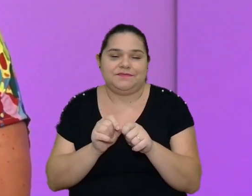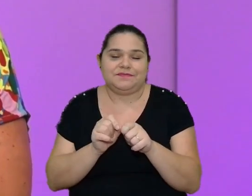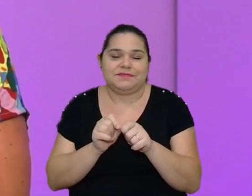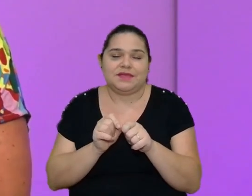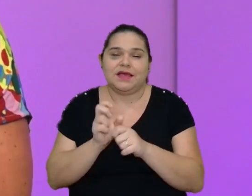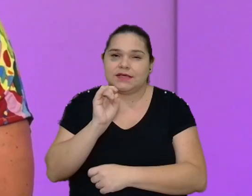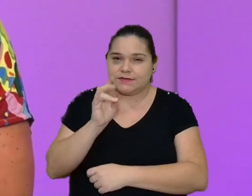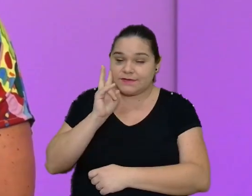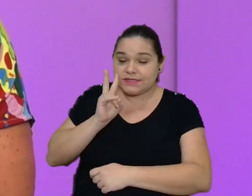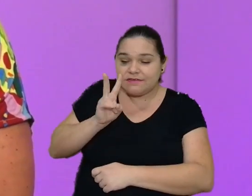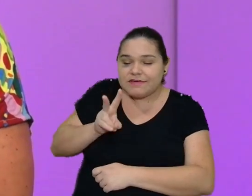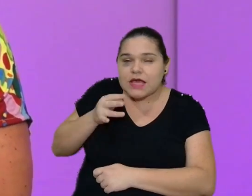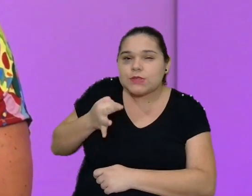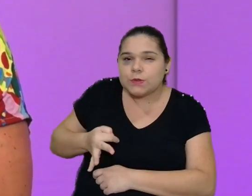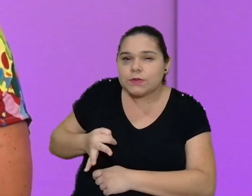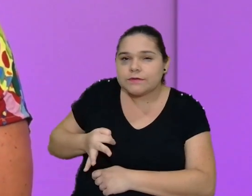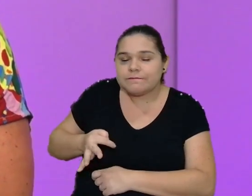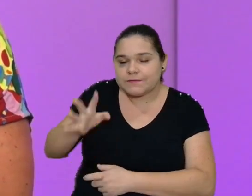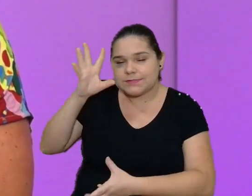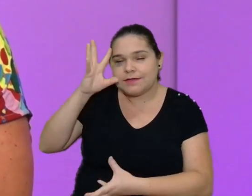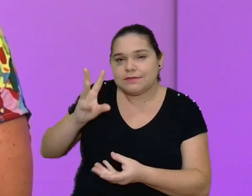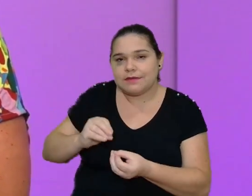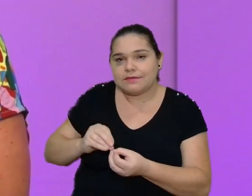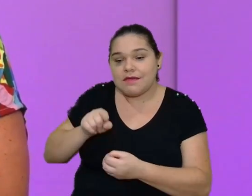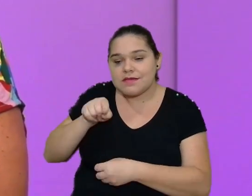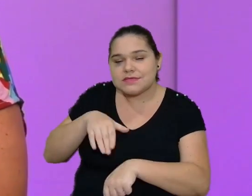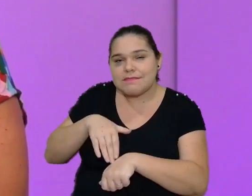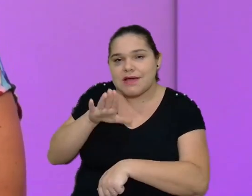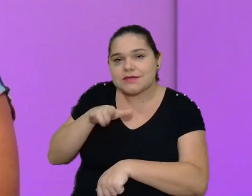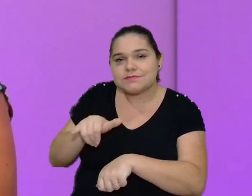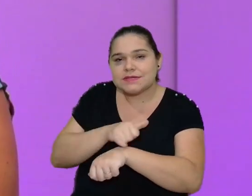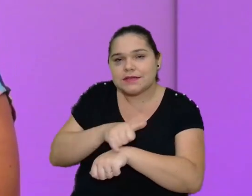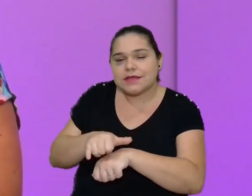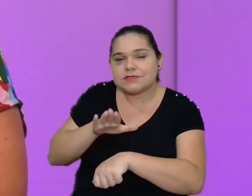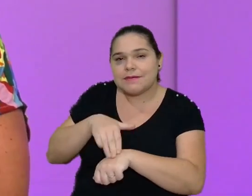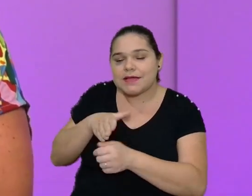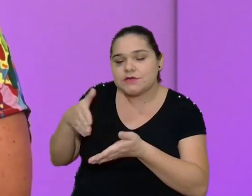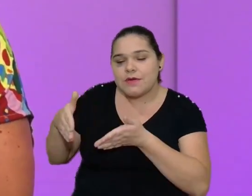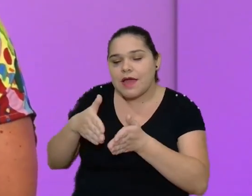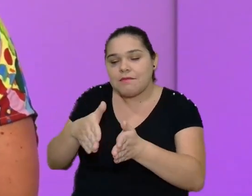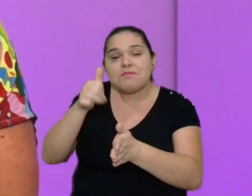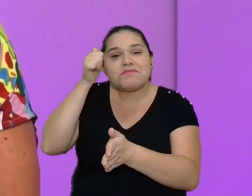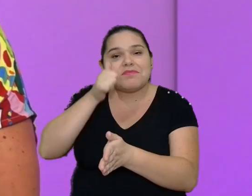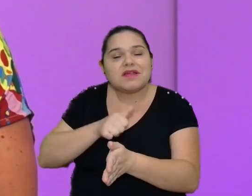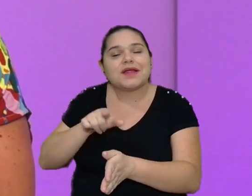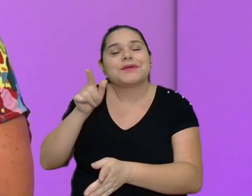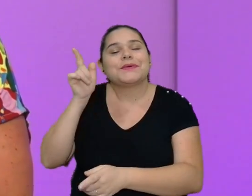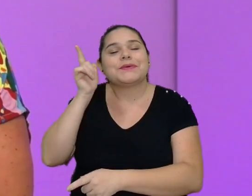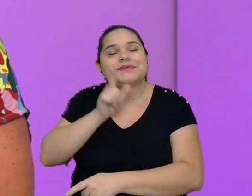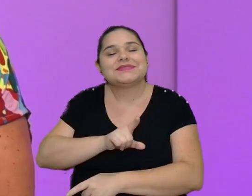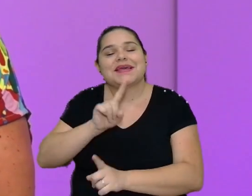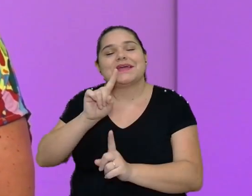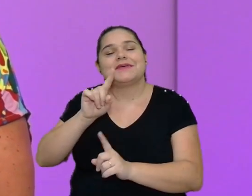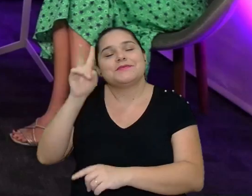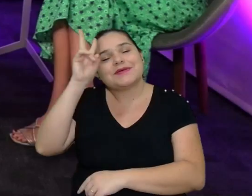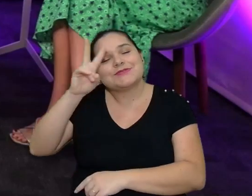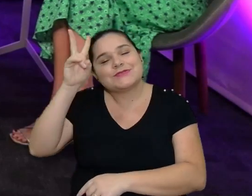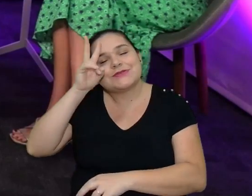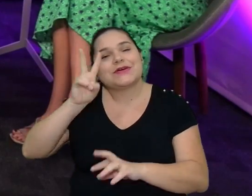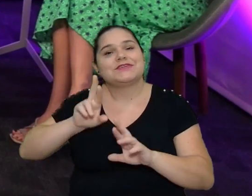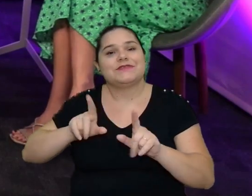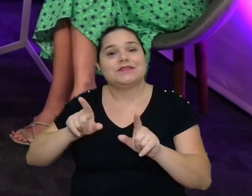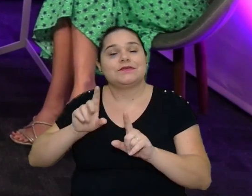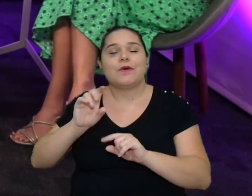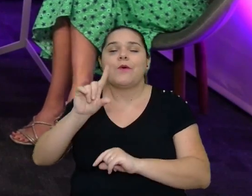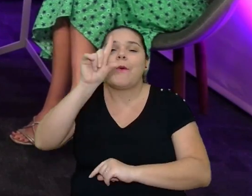entende que é mais um caminho para que essa mulher possa ter uma história diferente ou uma jornada menos dolorosa. Aí